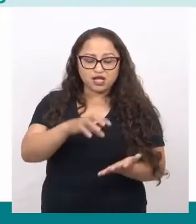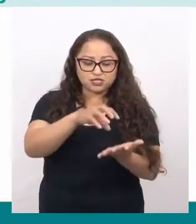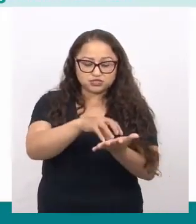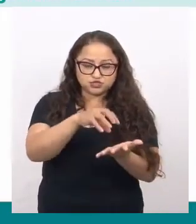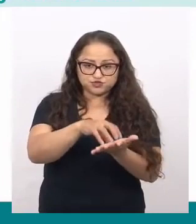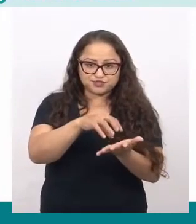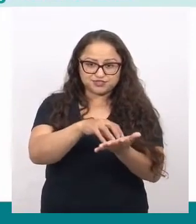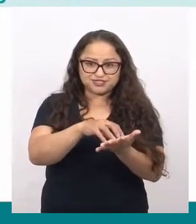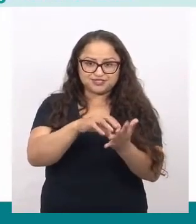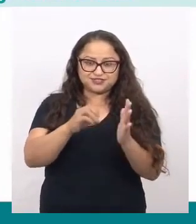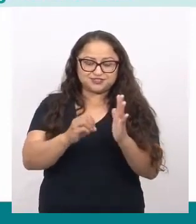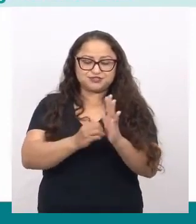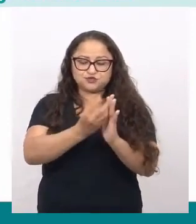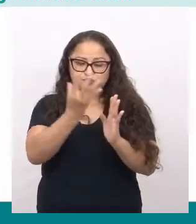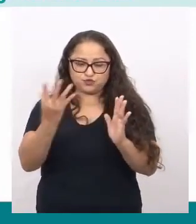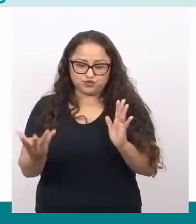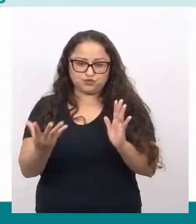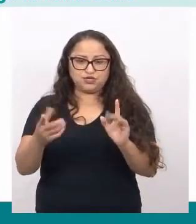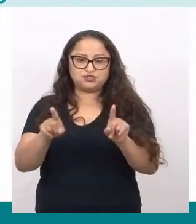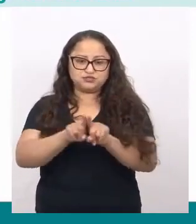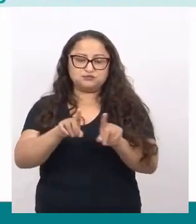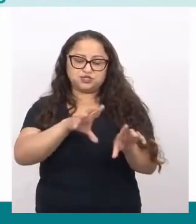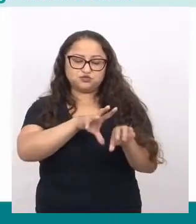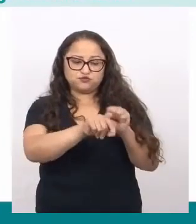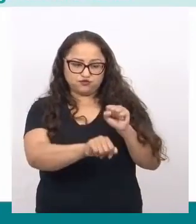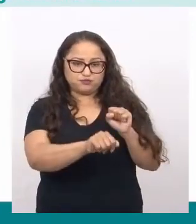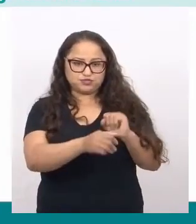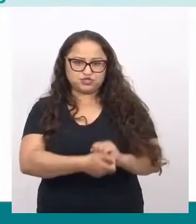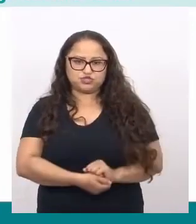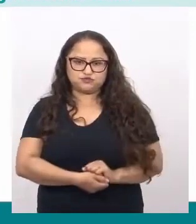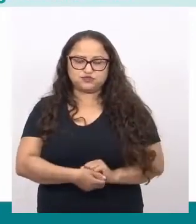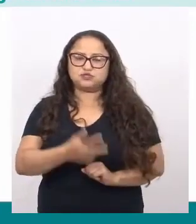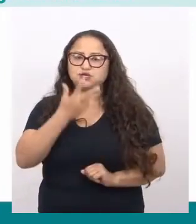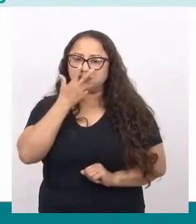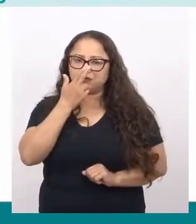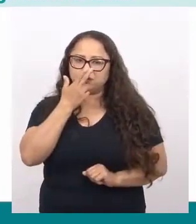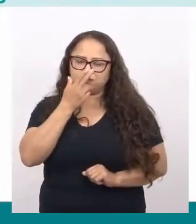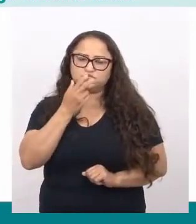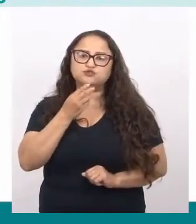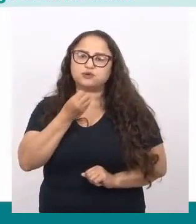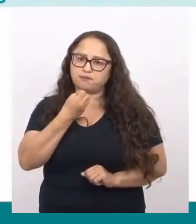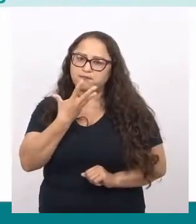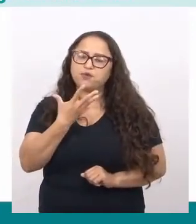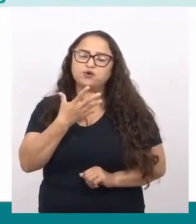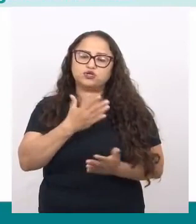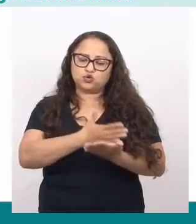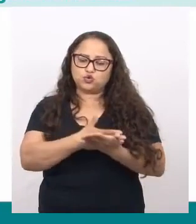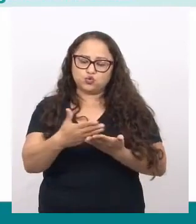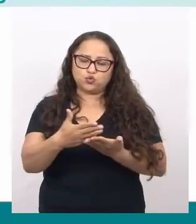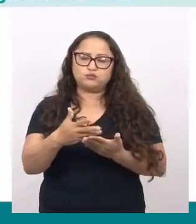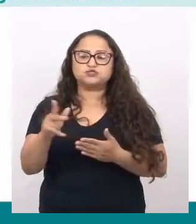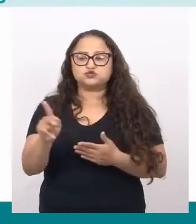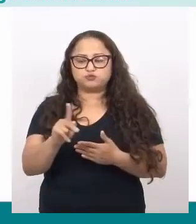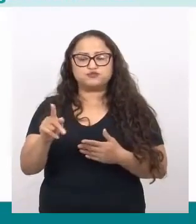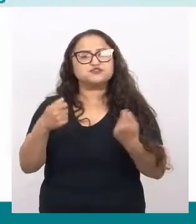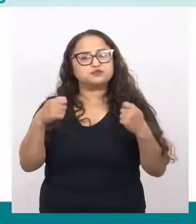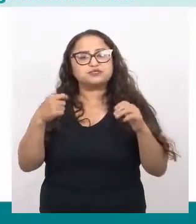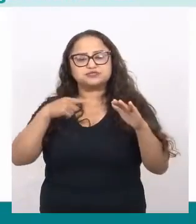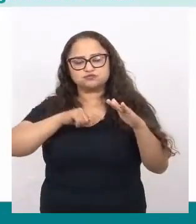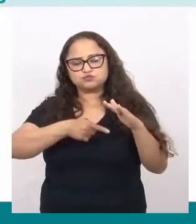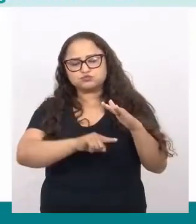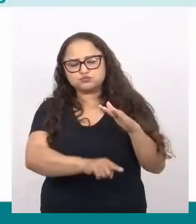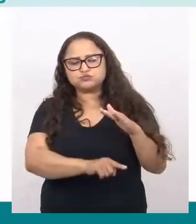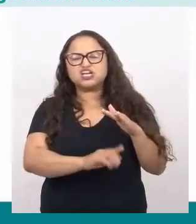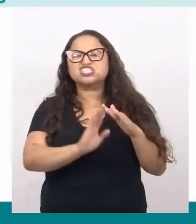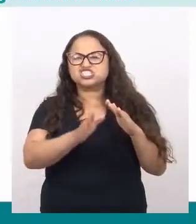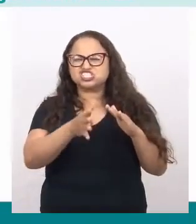acho dos itinerários formativos, e aí eu acho que é muito oportuna aquela fala do Caetano lá no começo, que o professor ele deve aprofundar naquela disciplina que ele